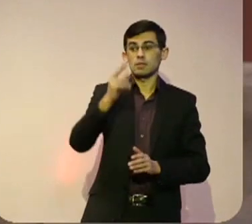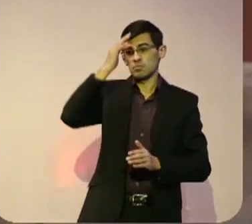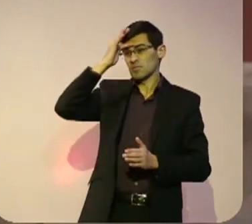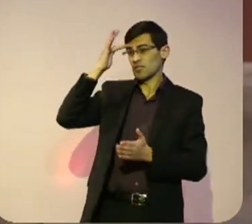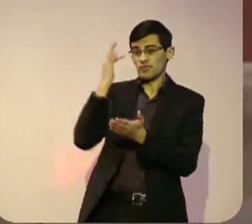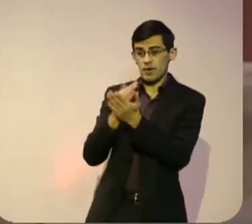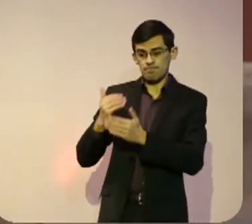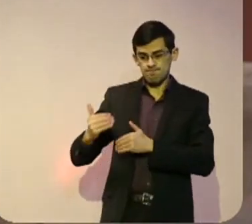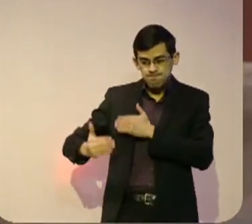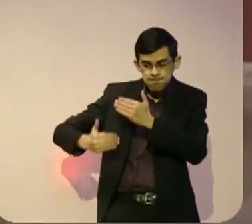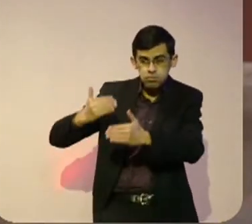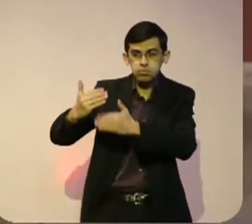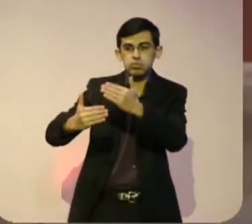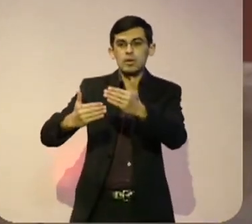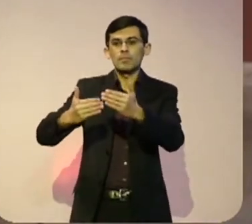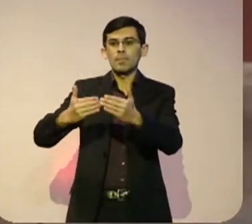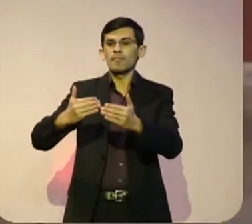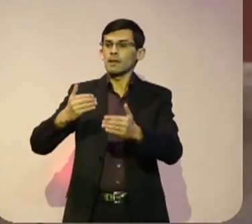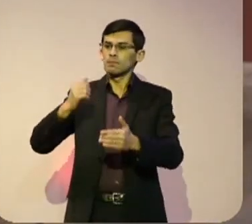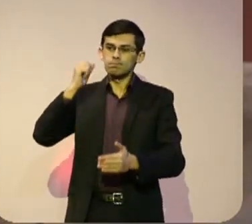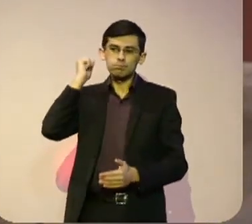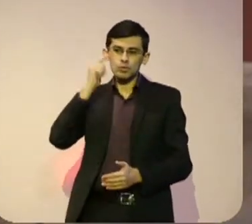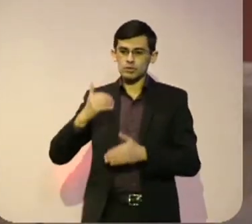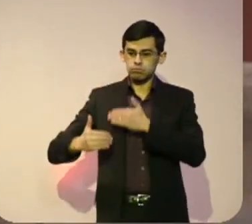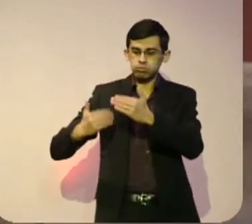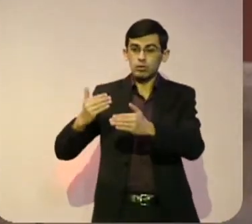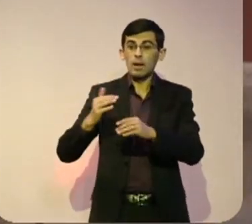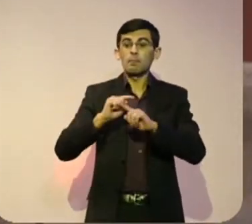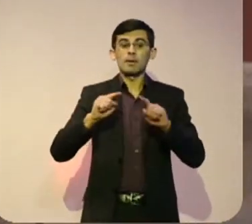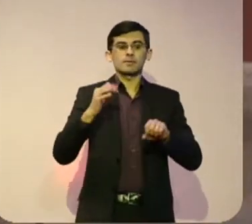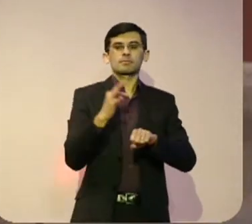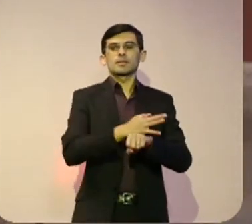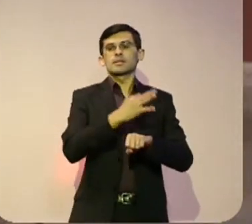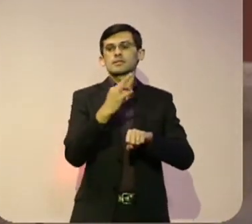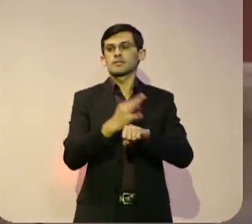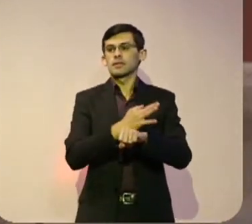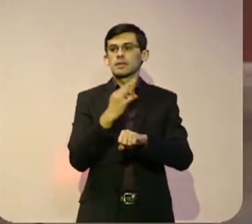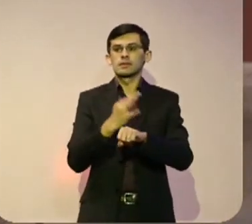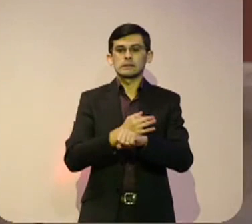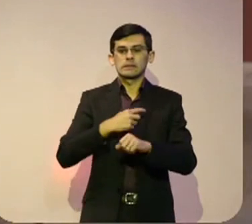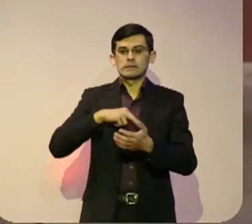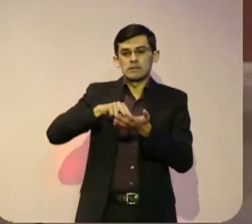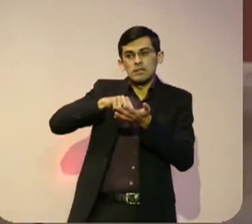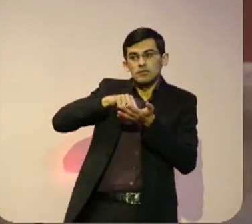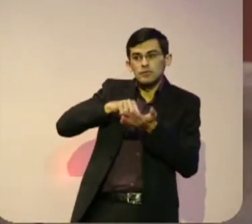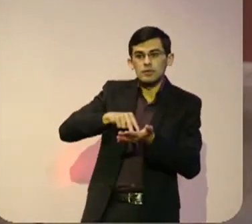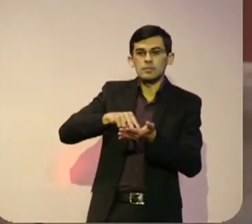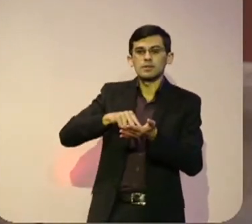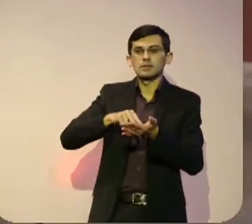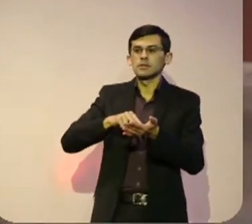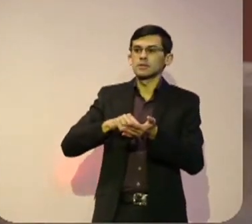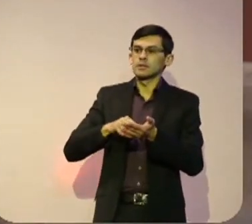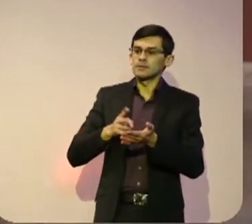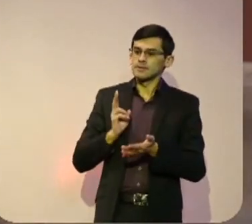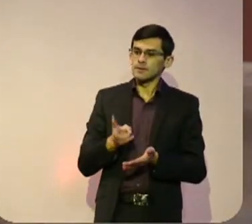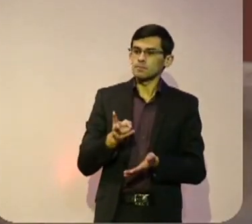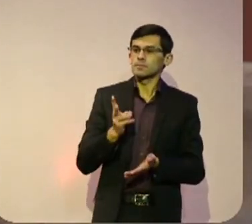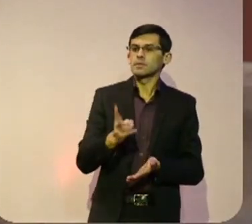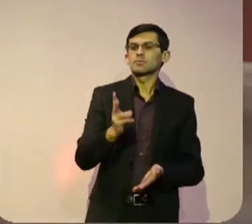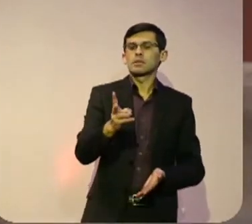e continuar, né? E prosseguir diante de Deus. O perseverar é a firmeza, a